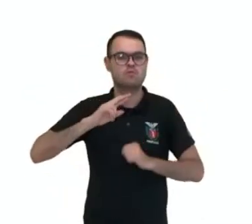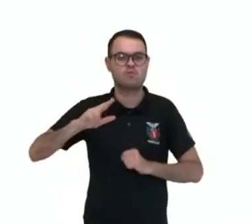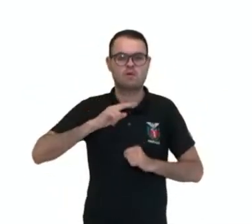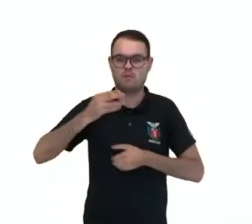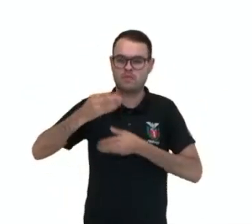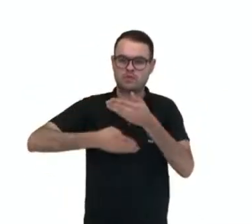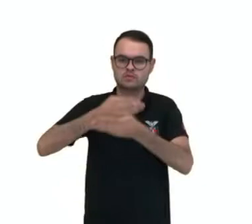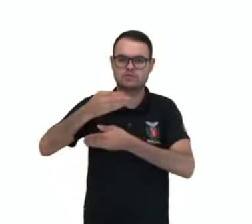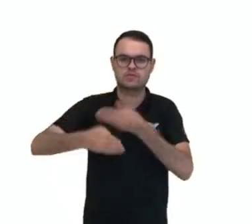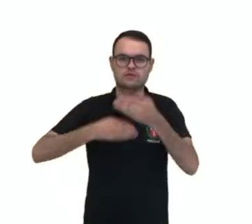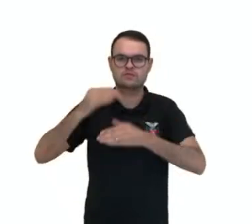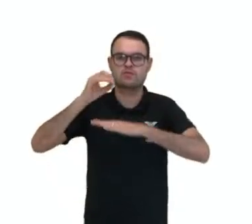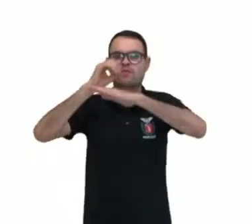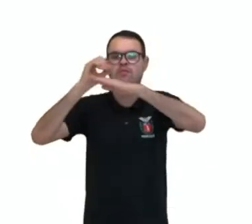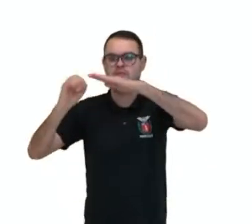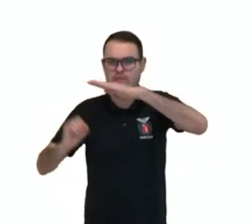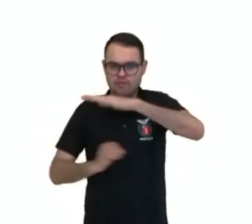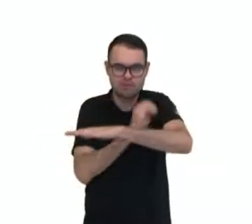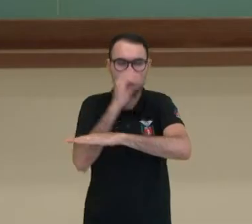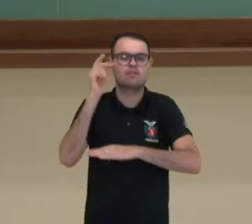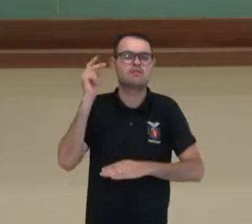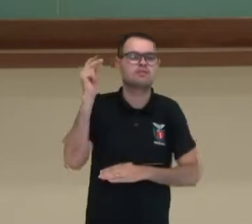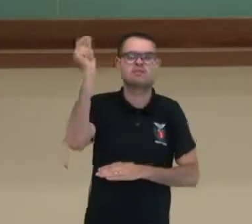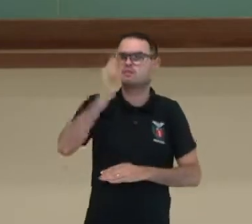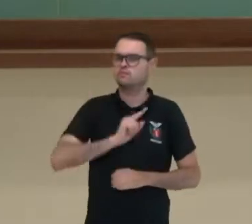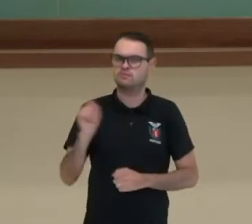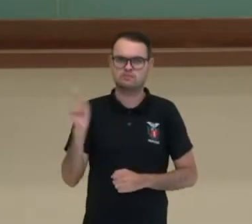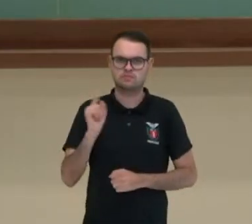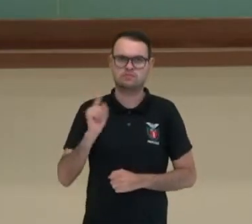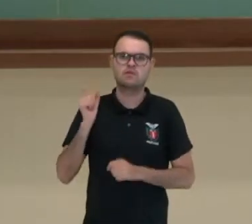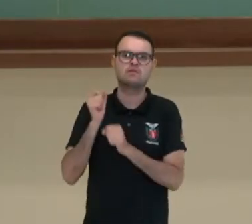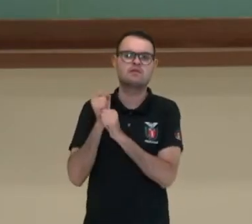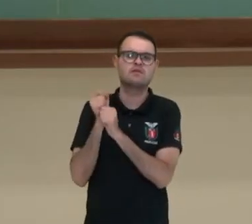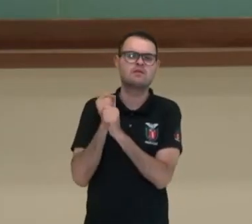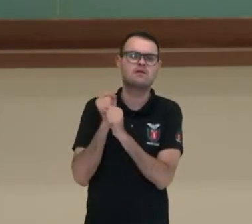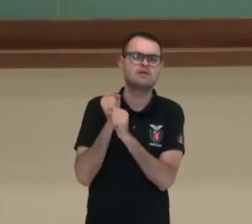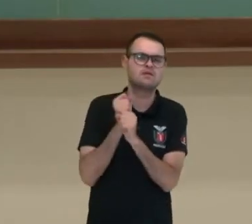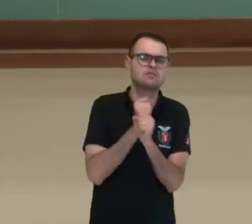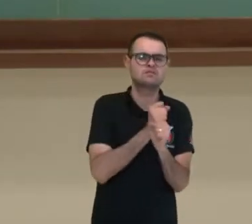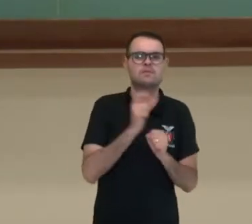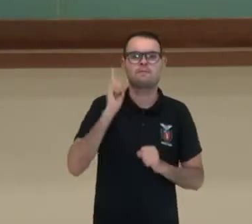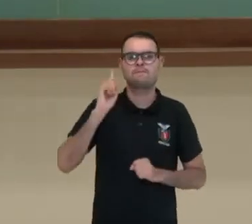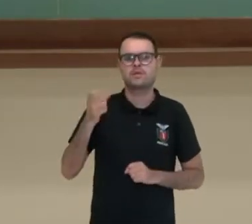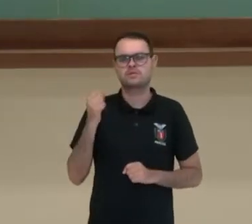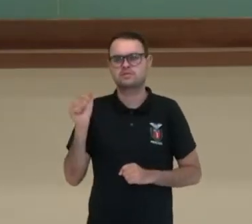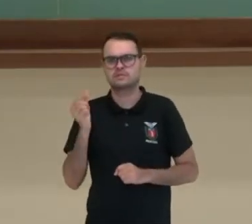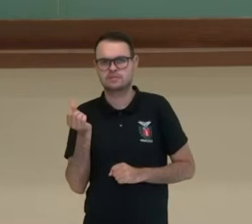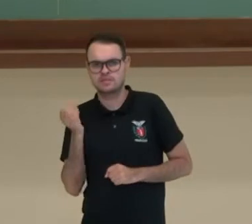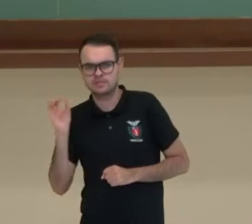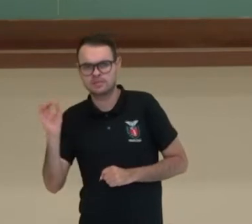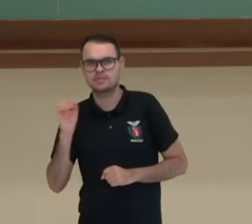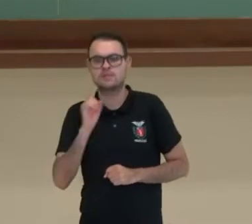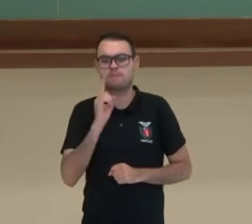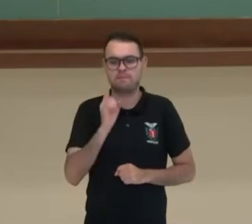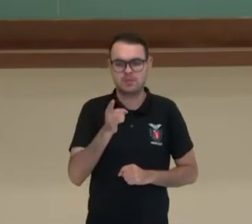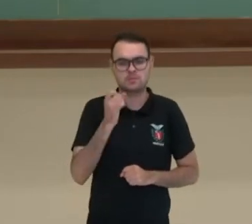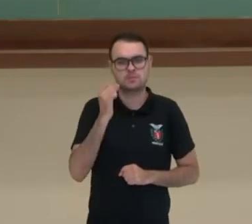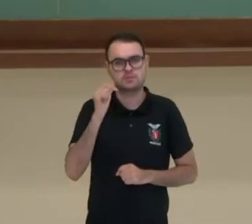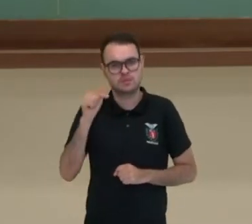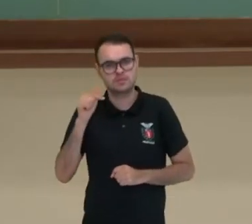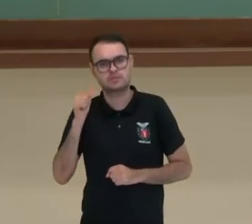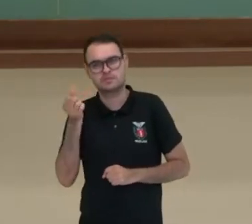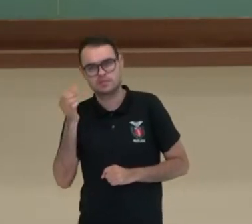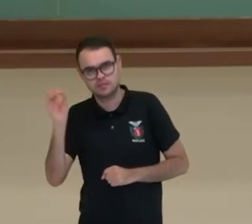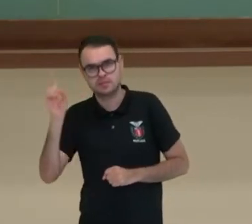assim que aconteceu da noite para o dia. Ele levou anos. Em 1760 é quando a gente vê que os dados econômicos realmente têm um